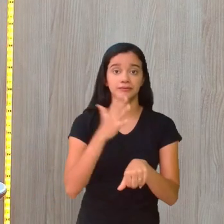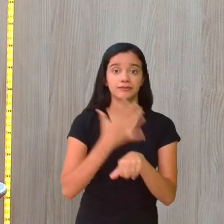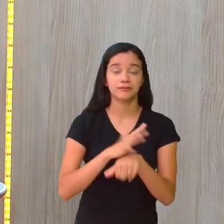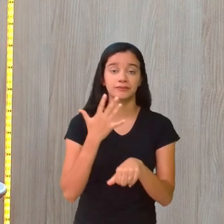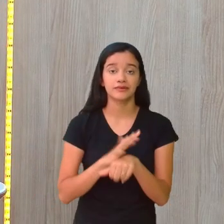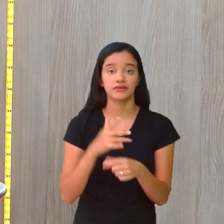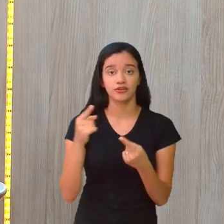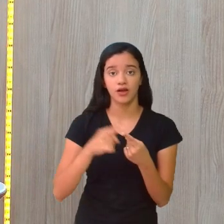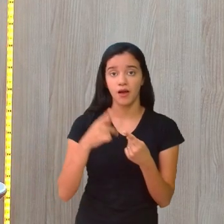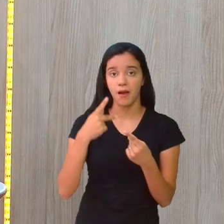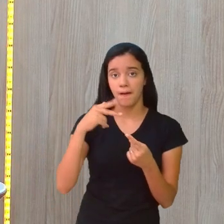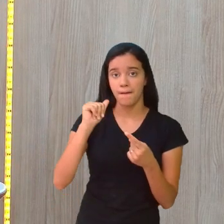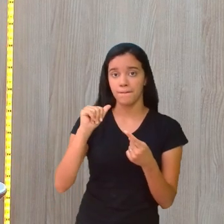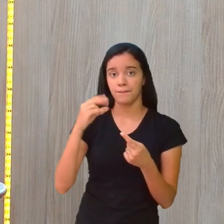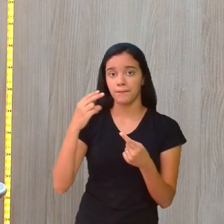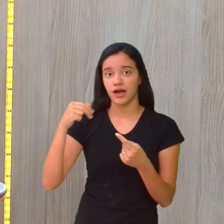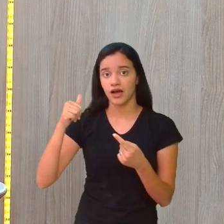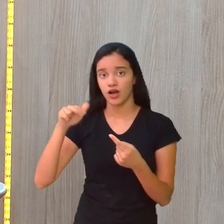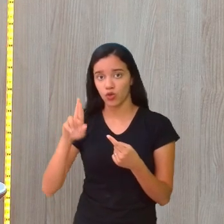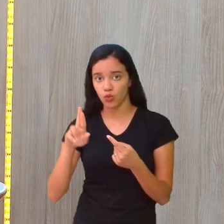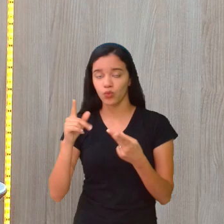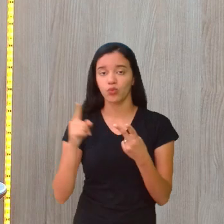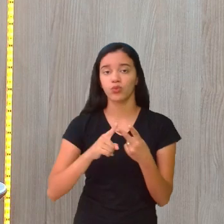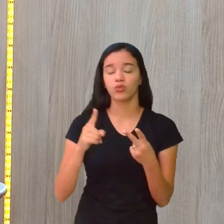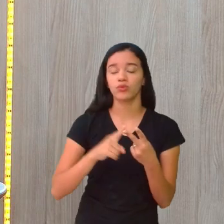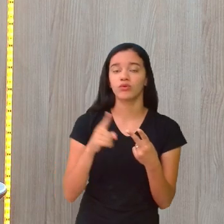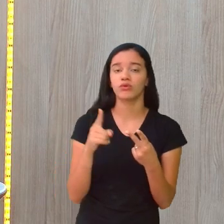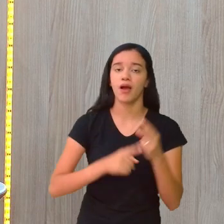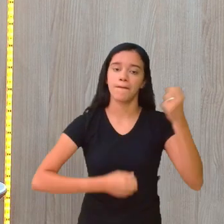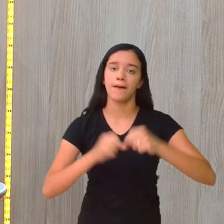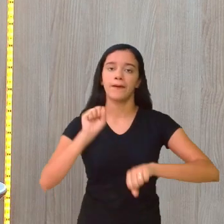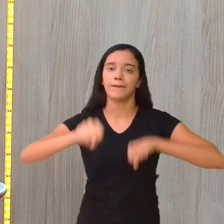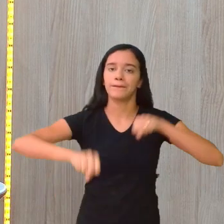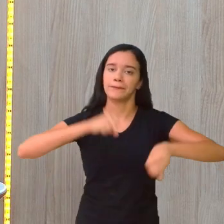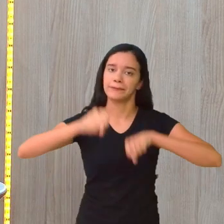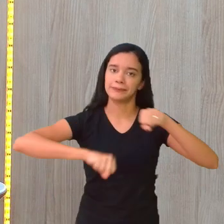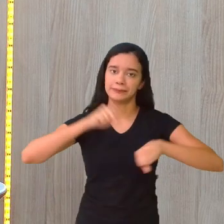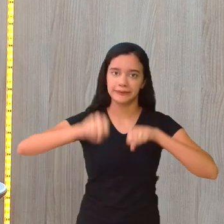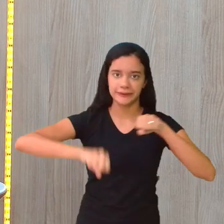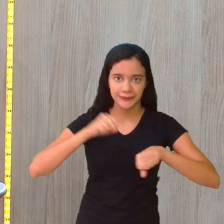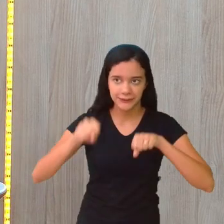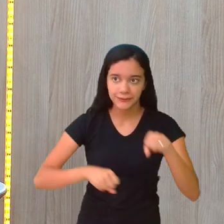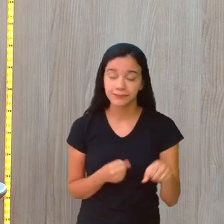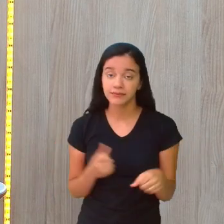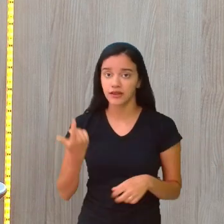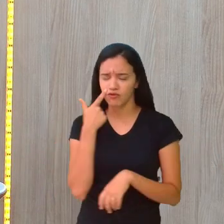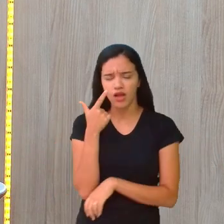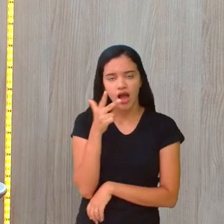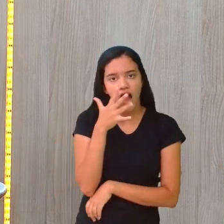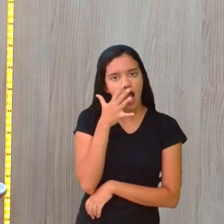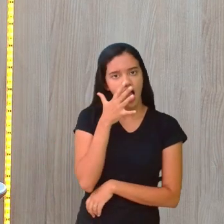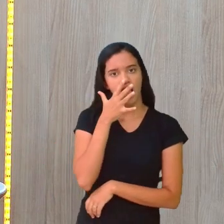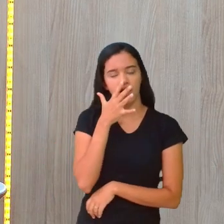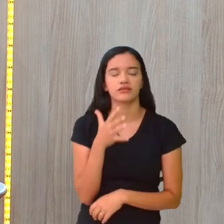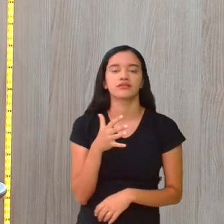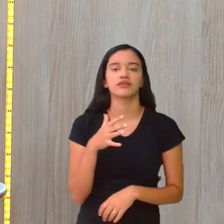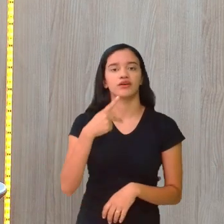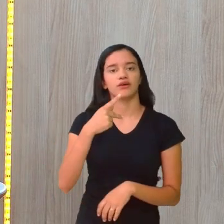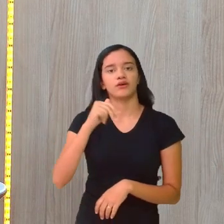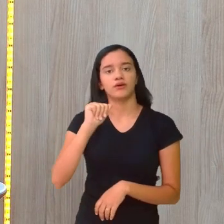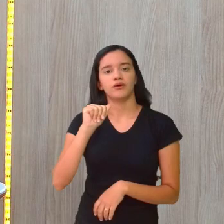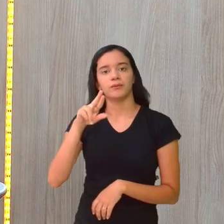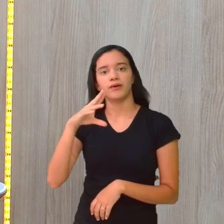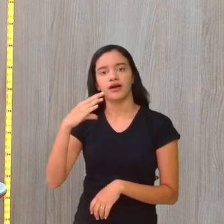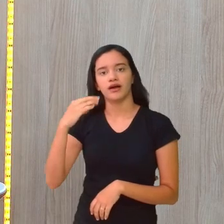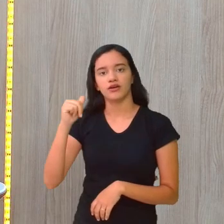parkour, skate, patins, bike, delas a que mais me impressiona é o parkour, viu, professor Heleno? Porque, gente,